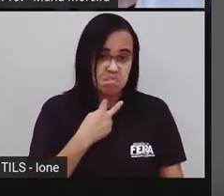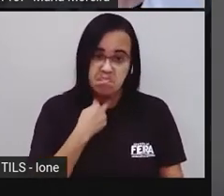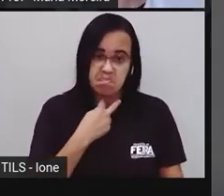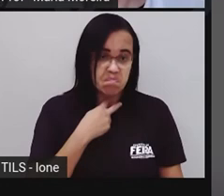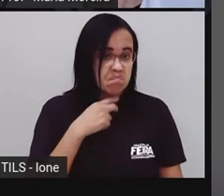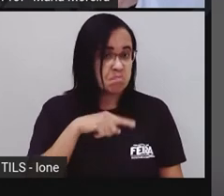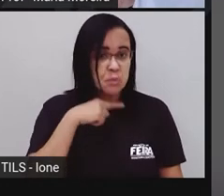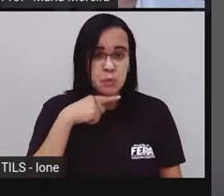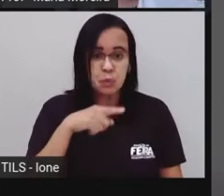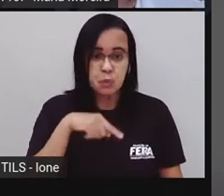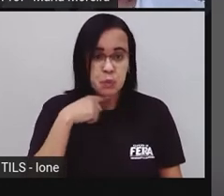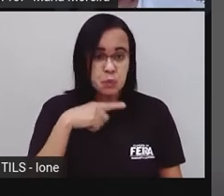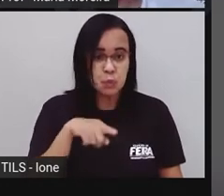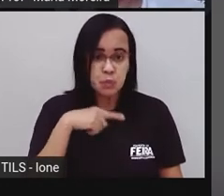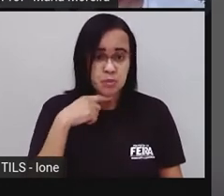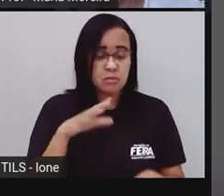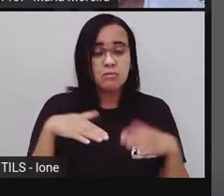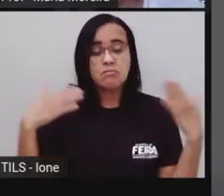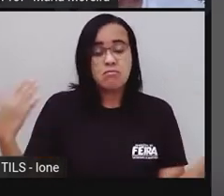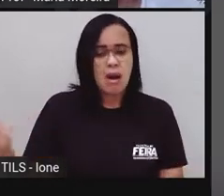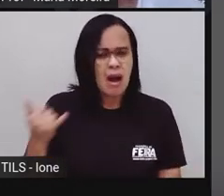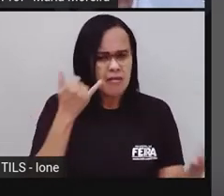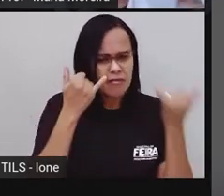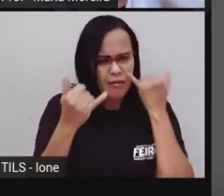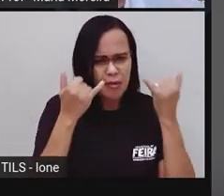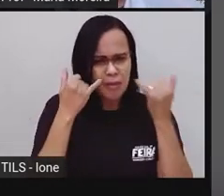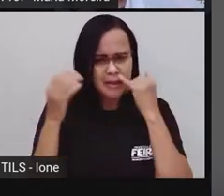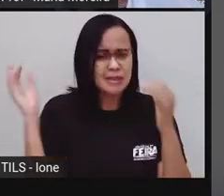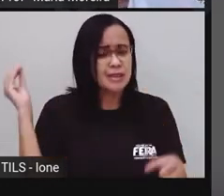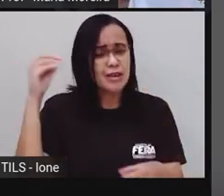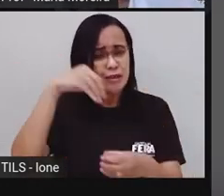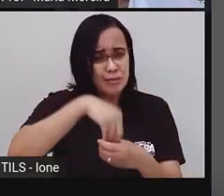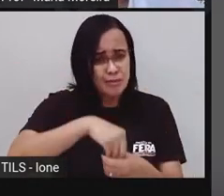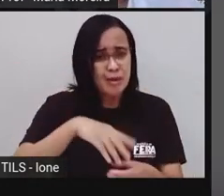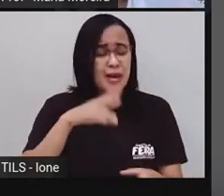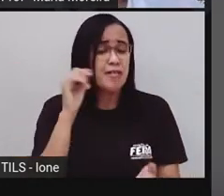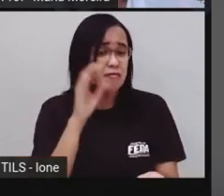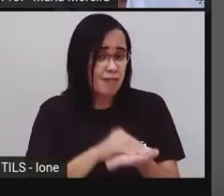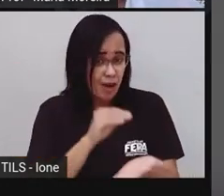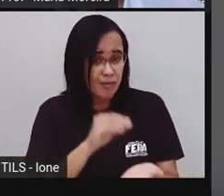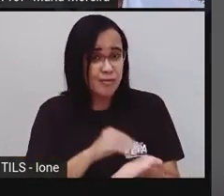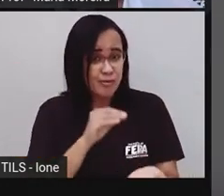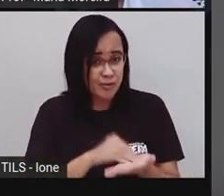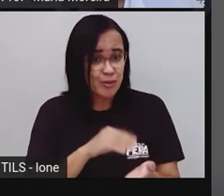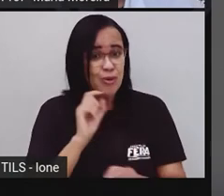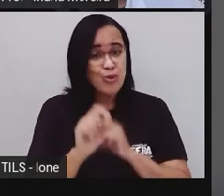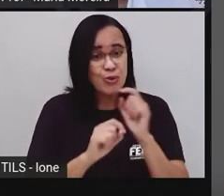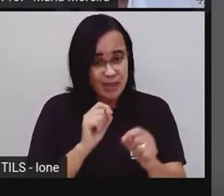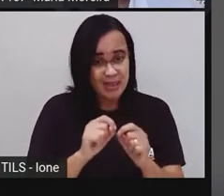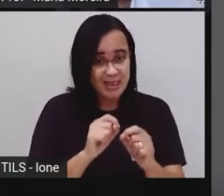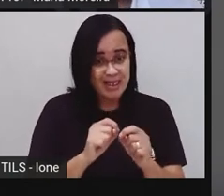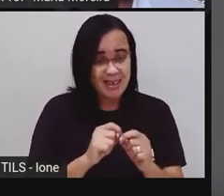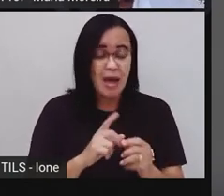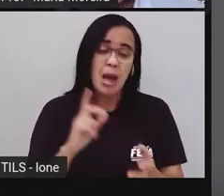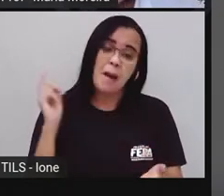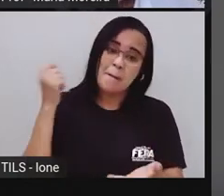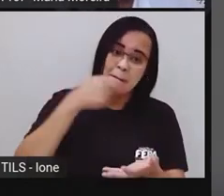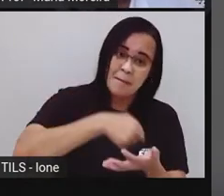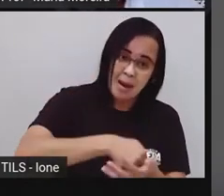mas aí qual a informação que faltou nesse problema faltou justamente o que o valor da